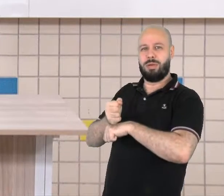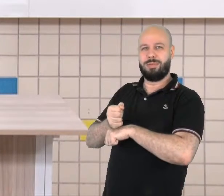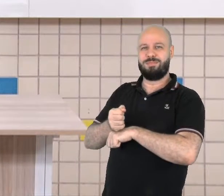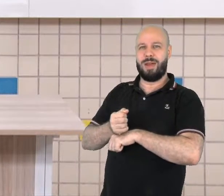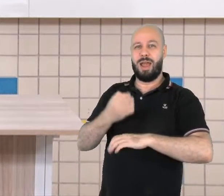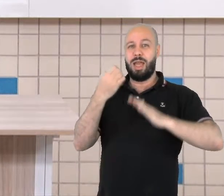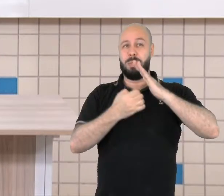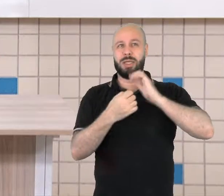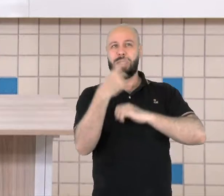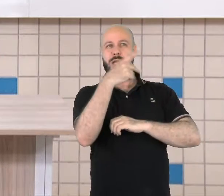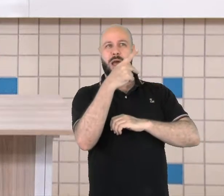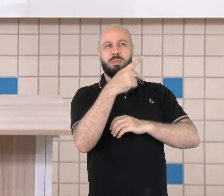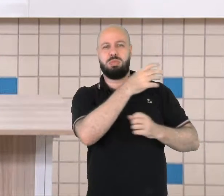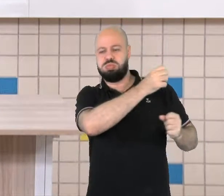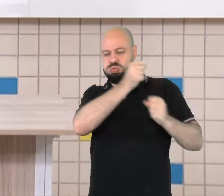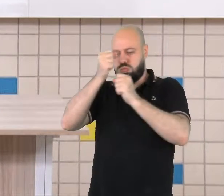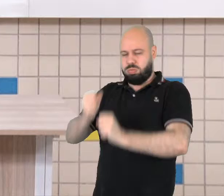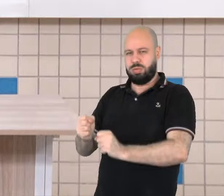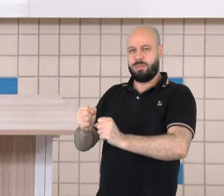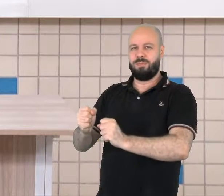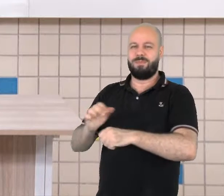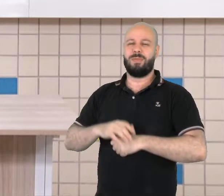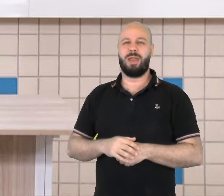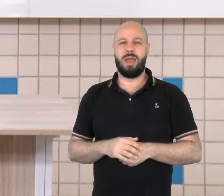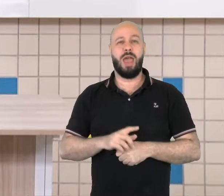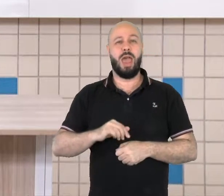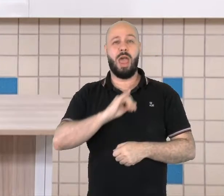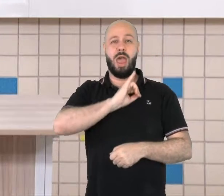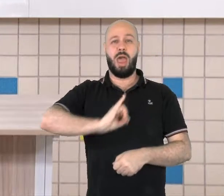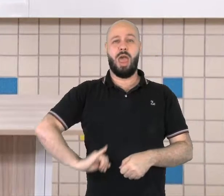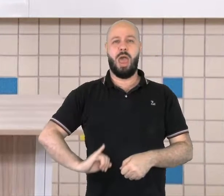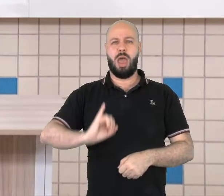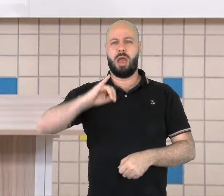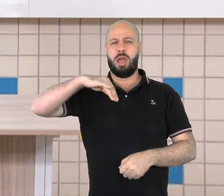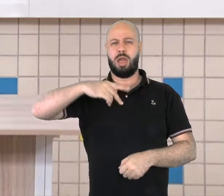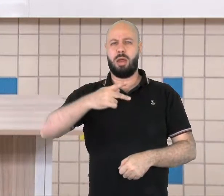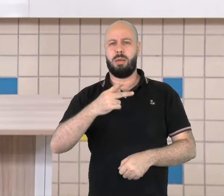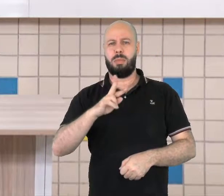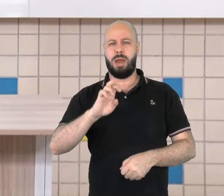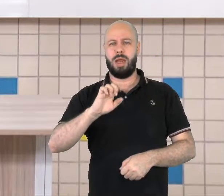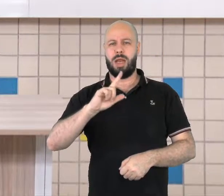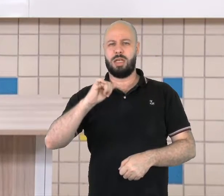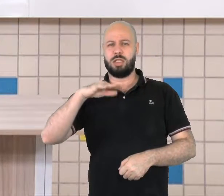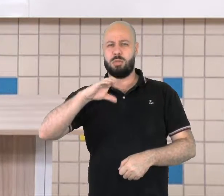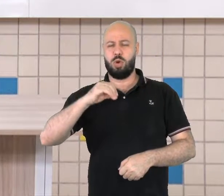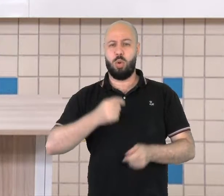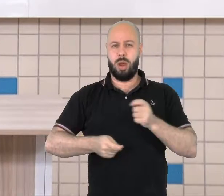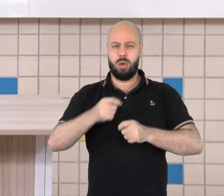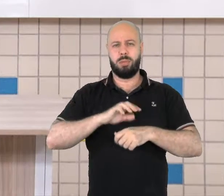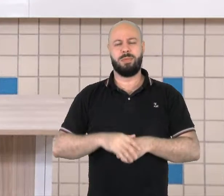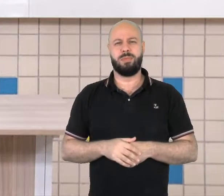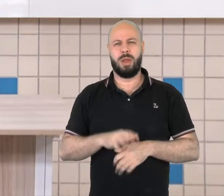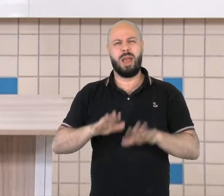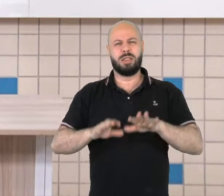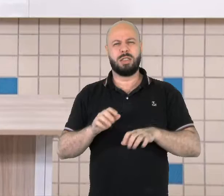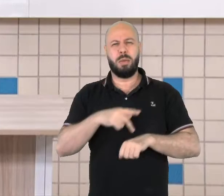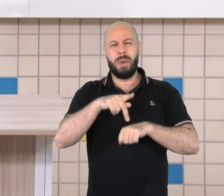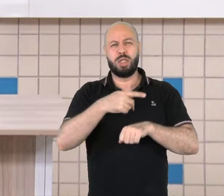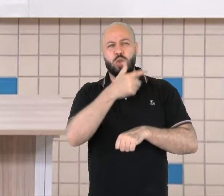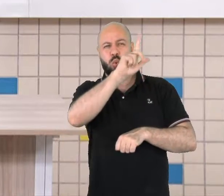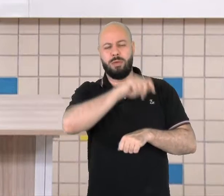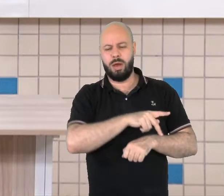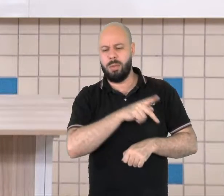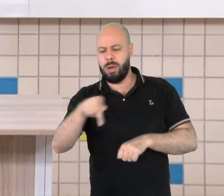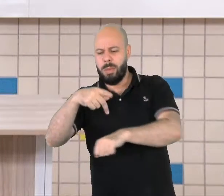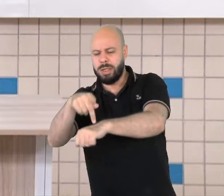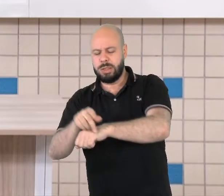multinacionais. Isso é um imperialismo econômico, tá? Outros países vão para outros países para